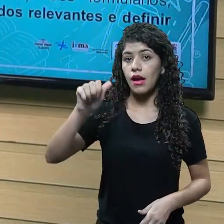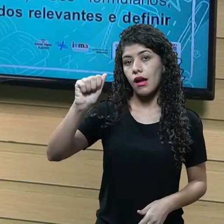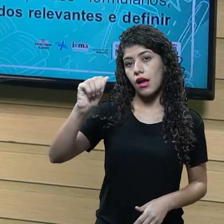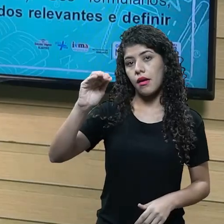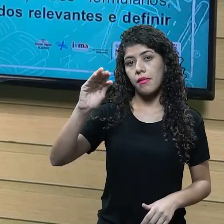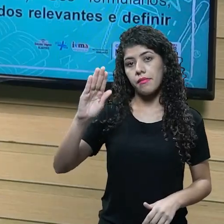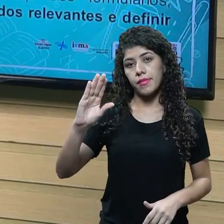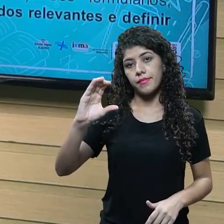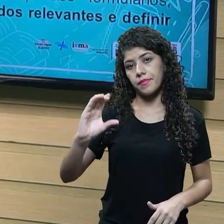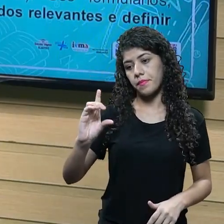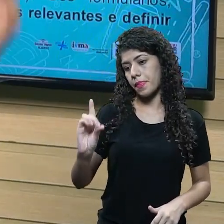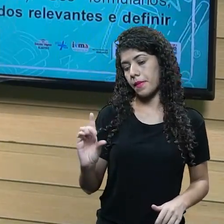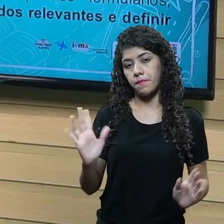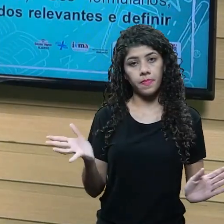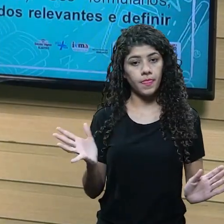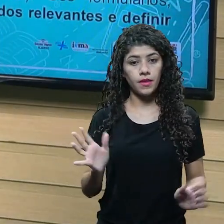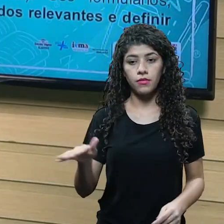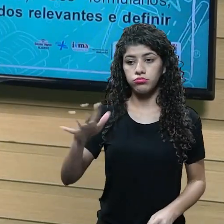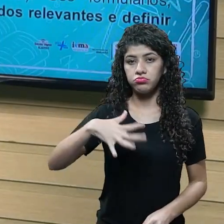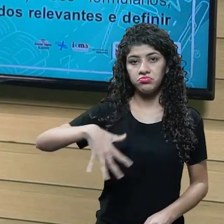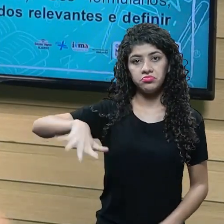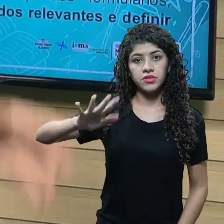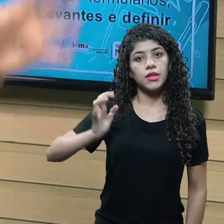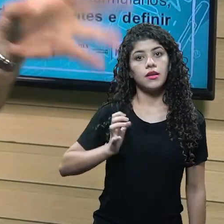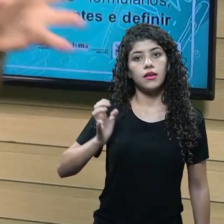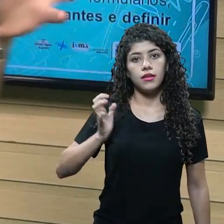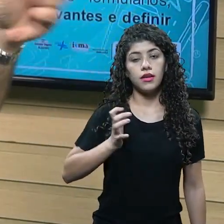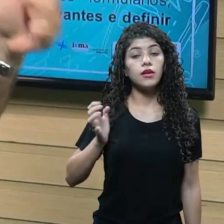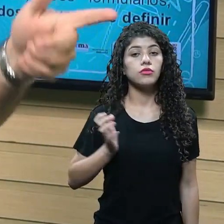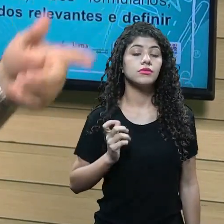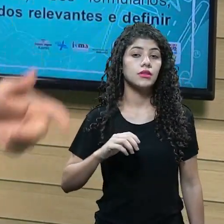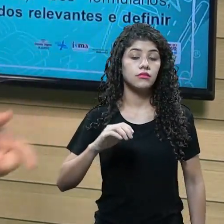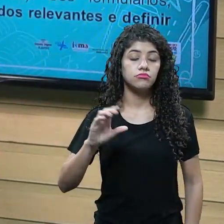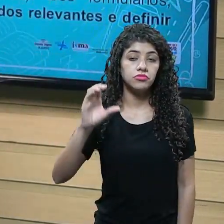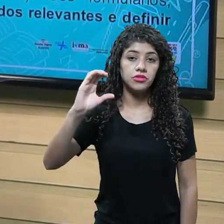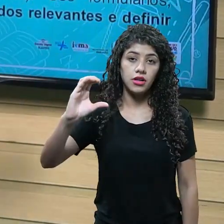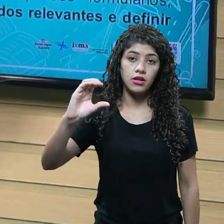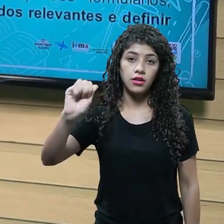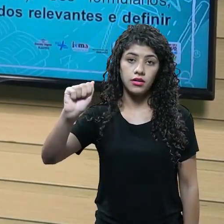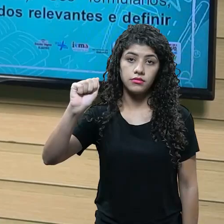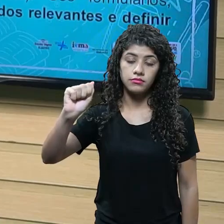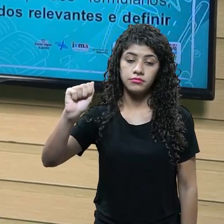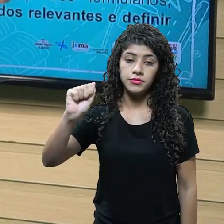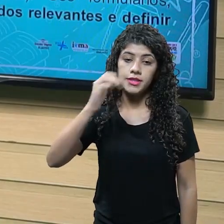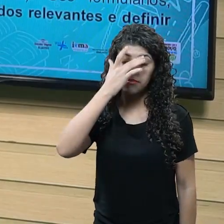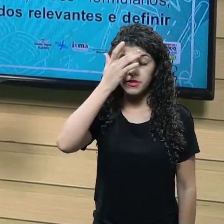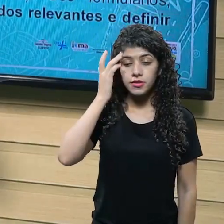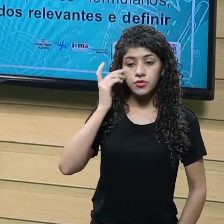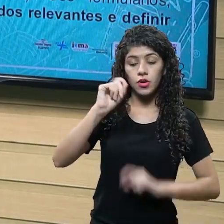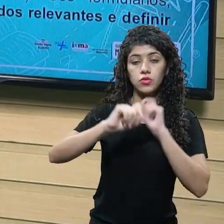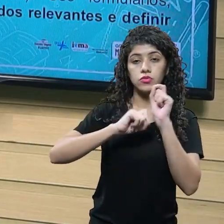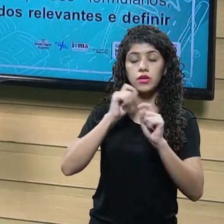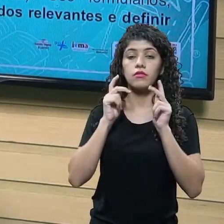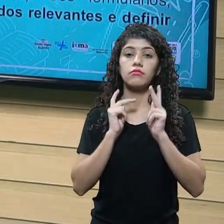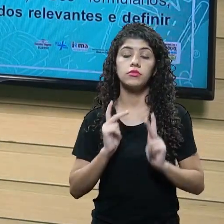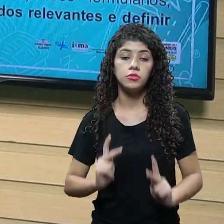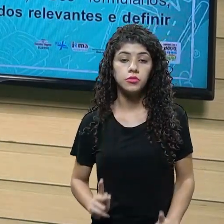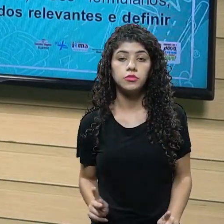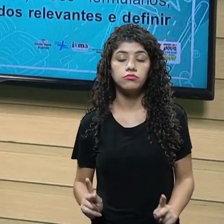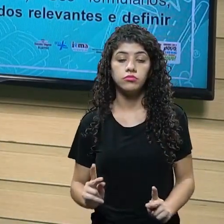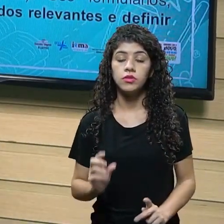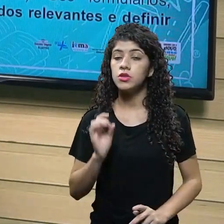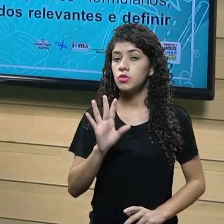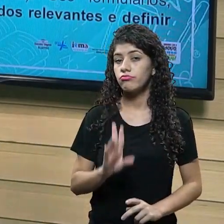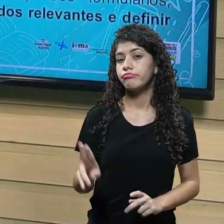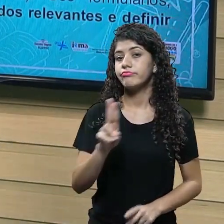ou D. Logicamente é o público da classe A, tá? Porque ele observa que quem vai consumir os produtos dele como aquele público se comporta, é que vai